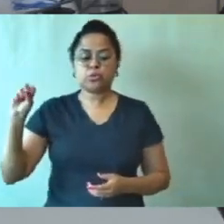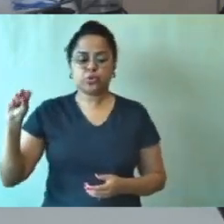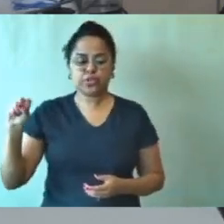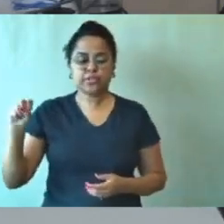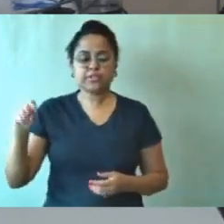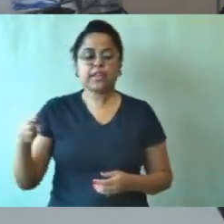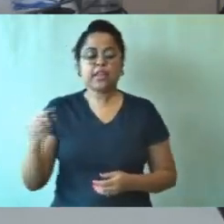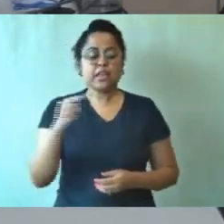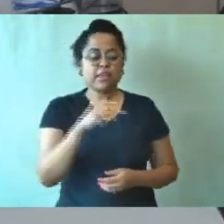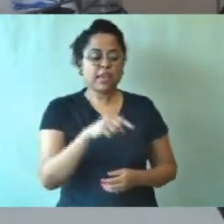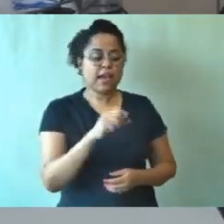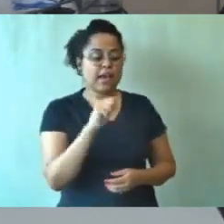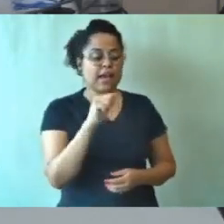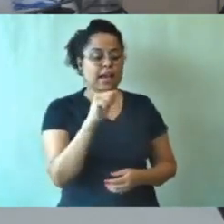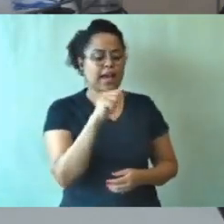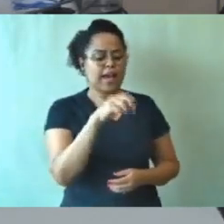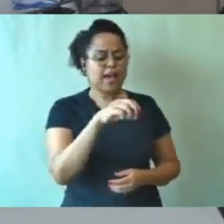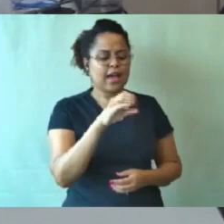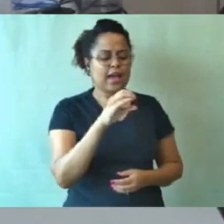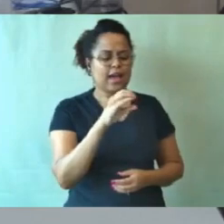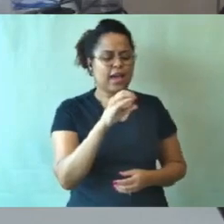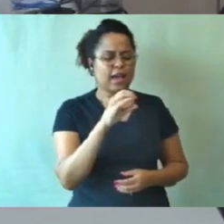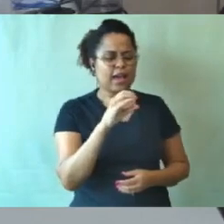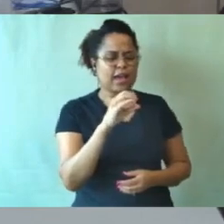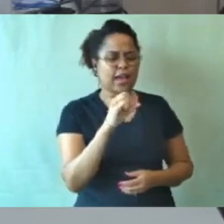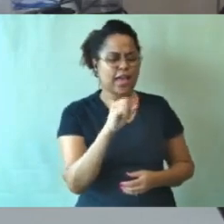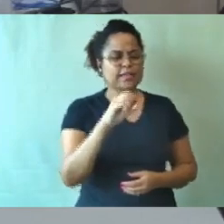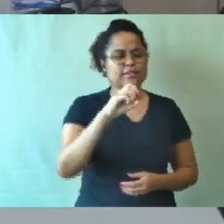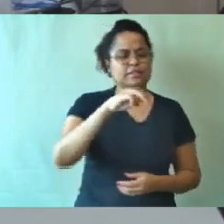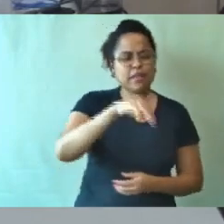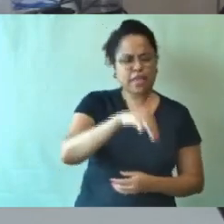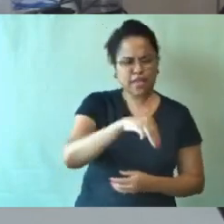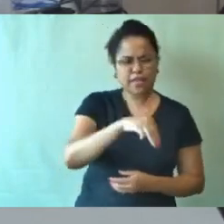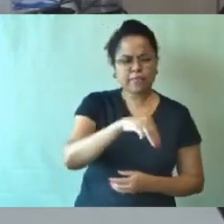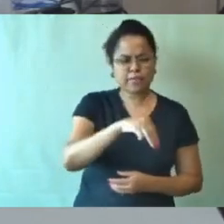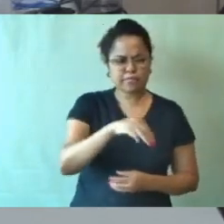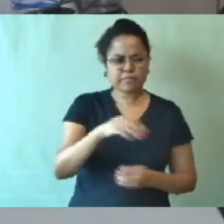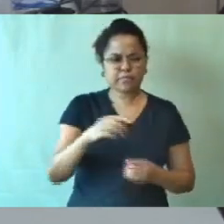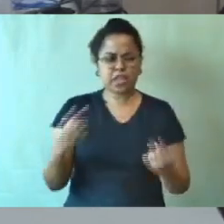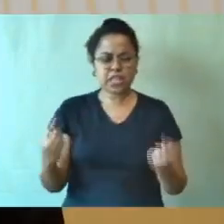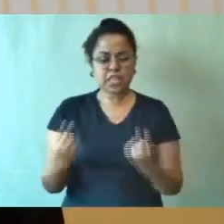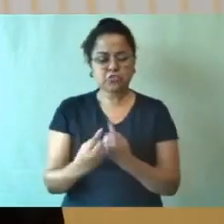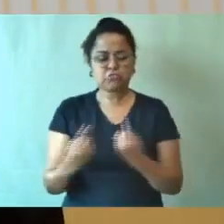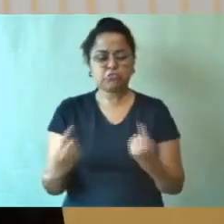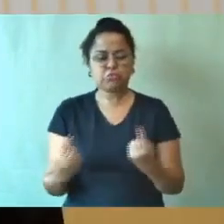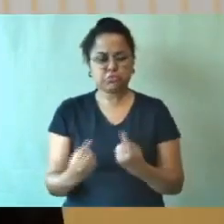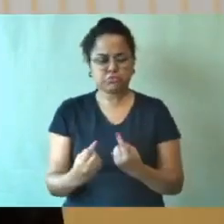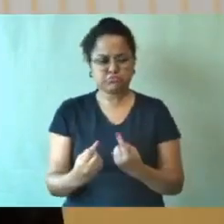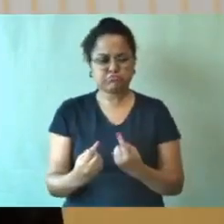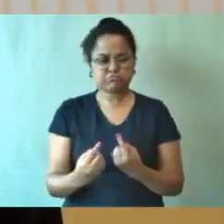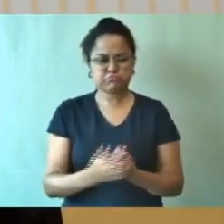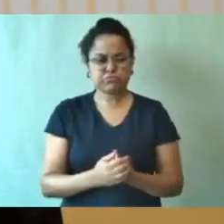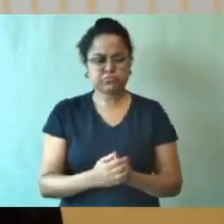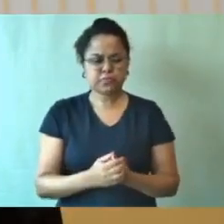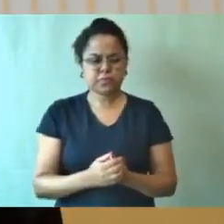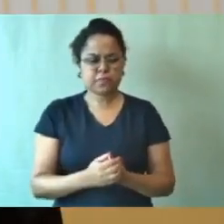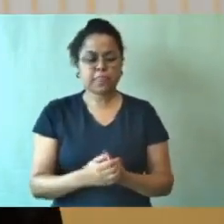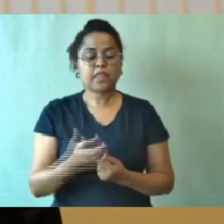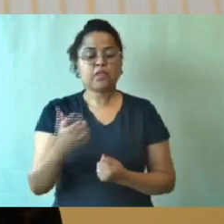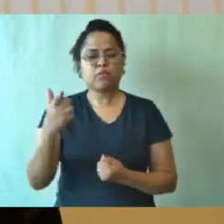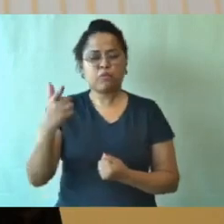que título a SM assumiu isso e como que foi feito esse pagamento? Bom, eu vou